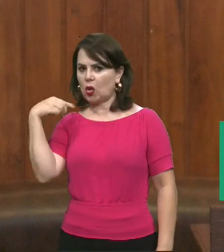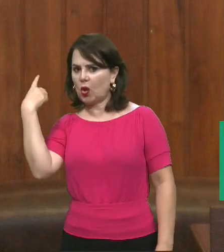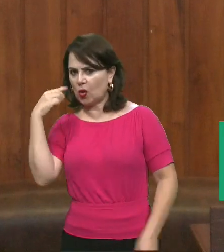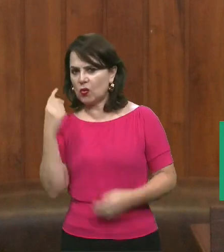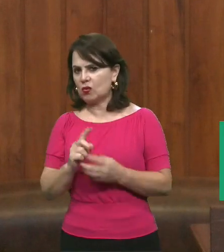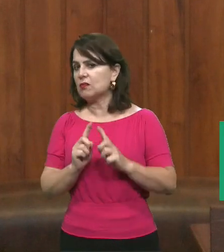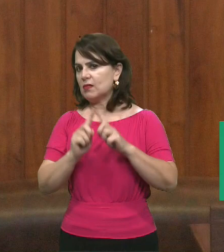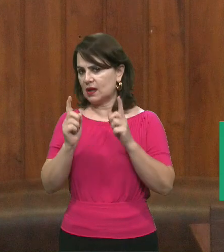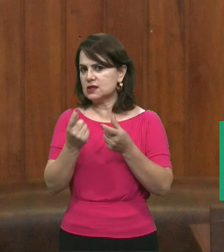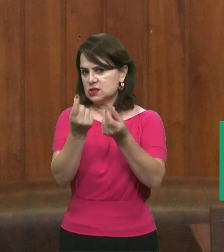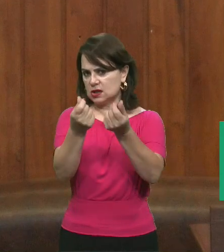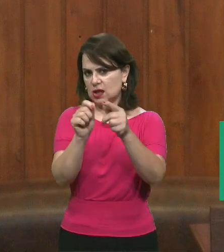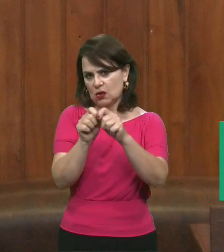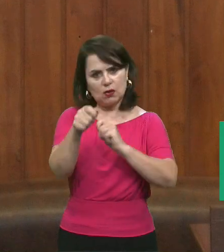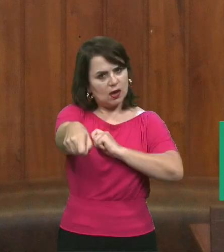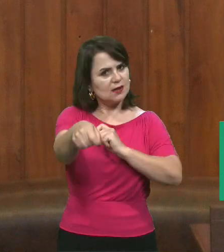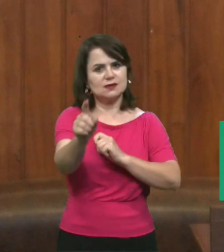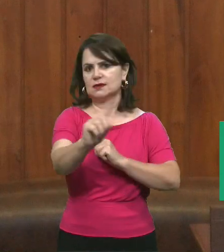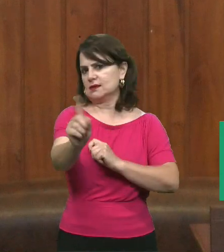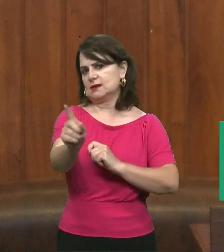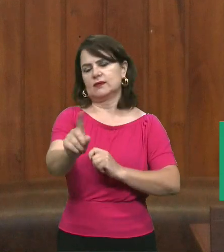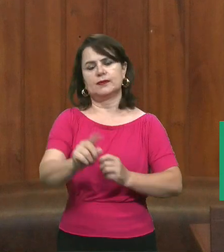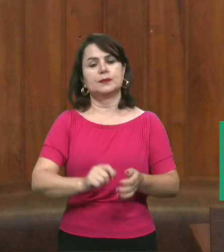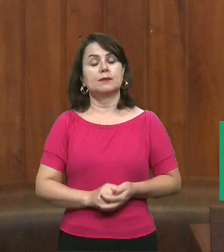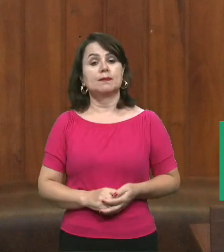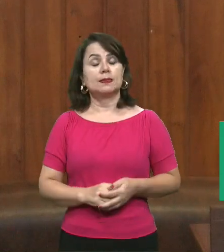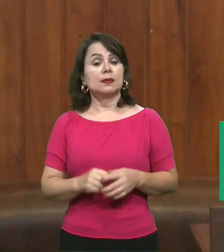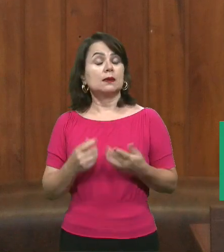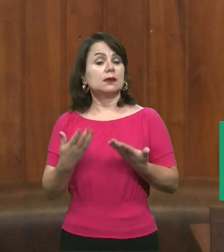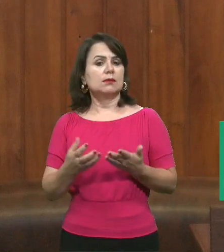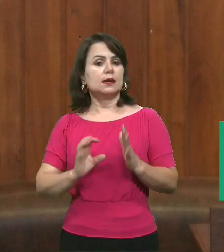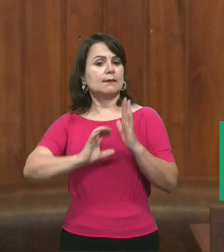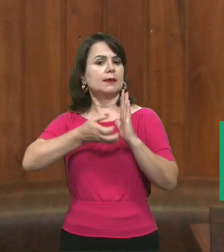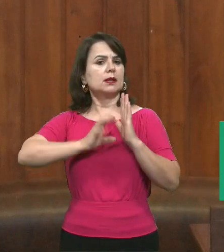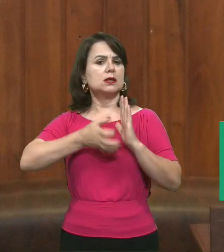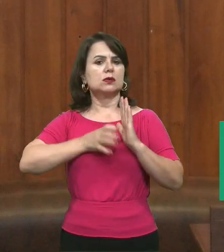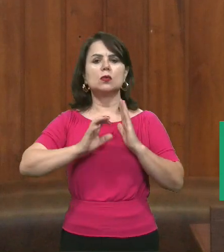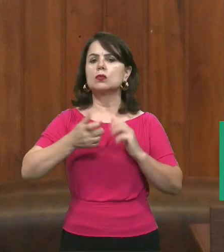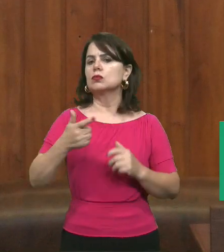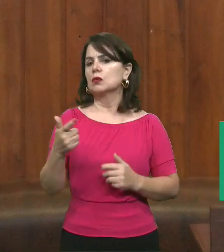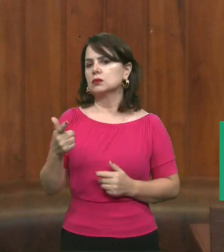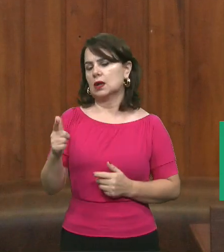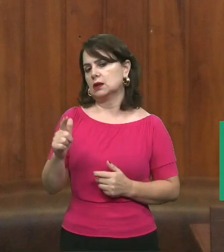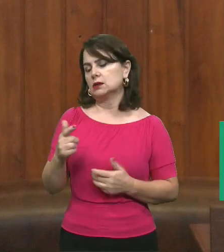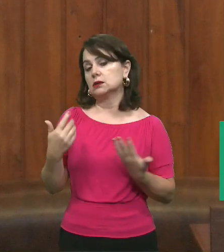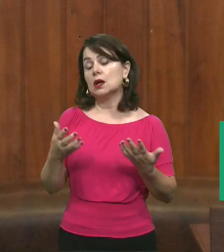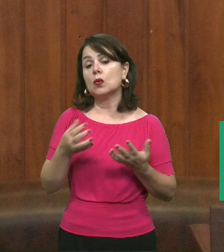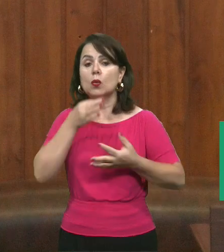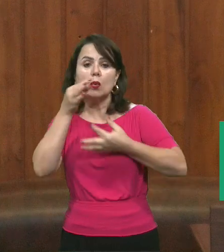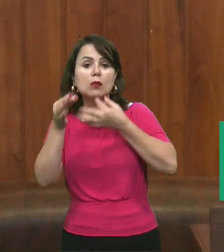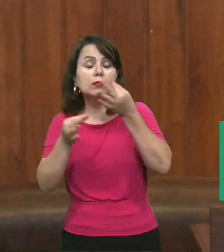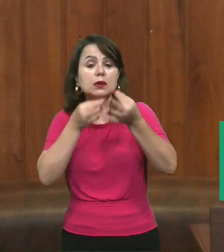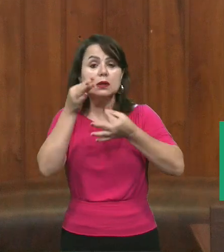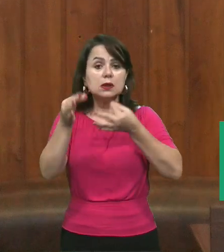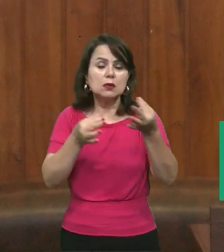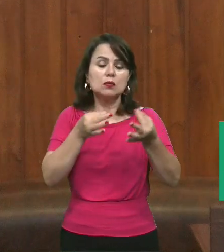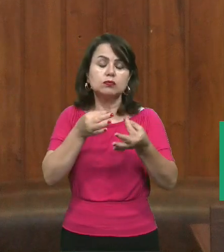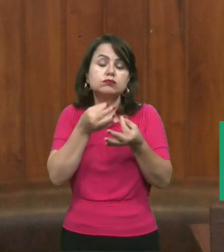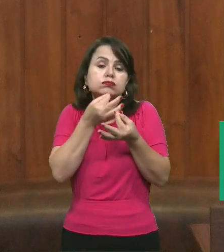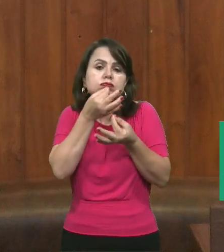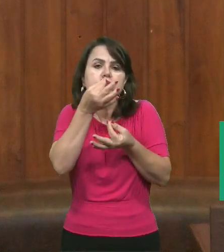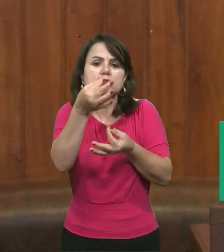só insanidade. Ele está sem partido. Vou sugerir alguns partidos, vereador Feffi, nosso presidente em